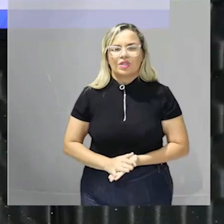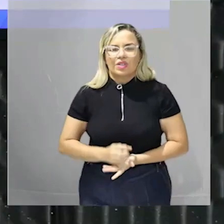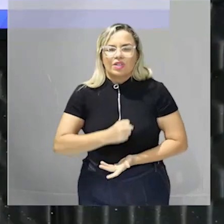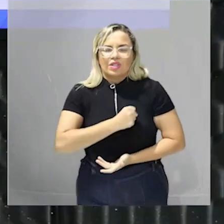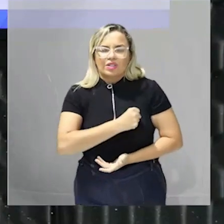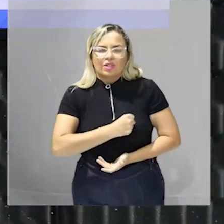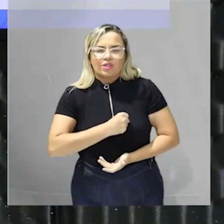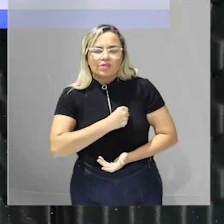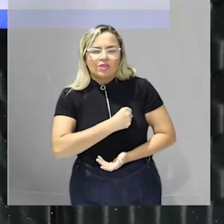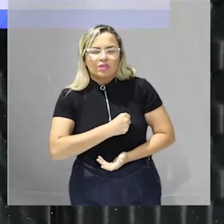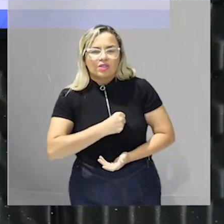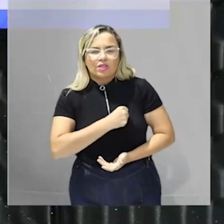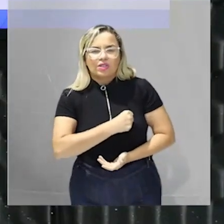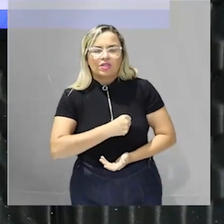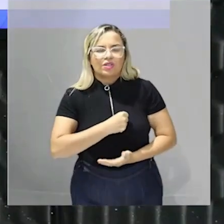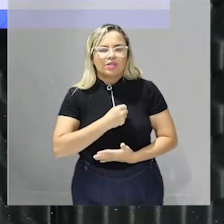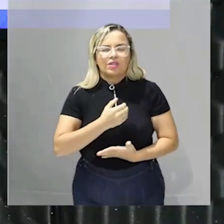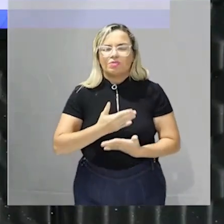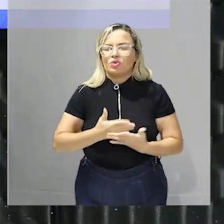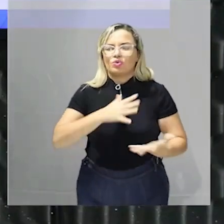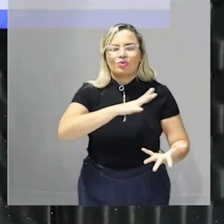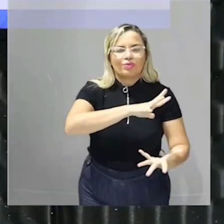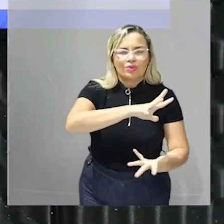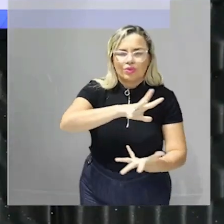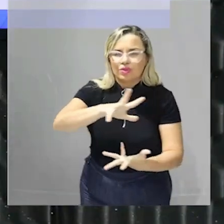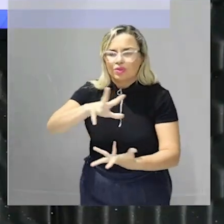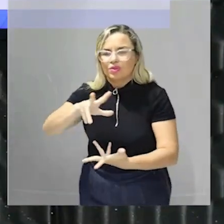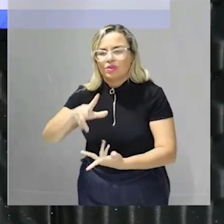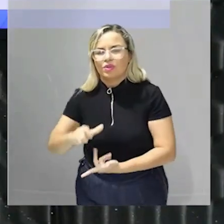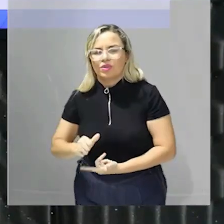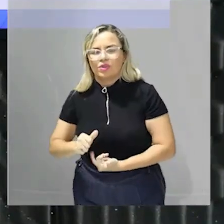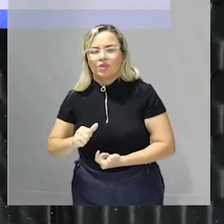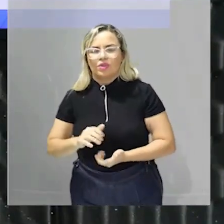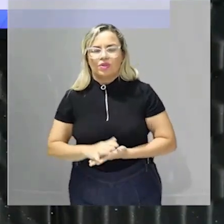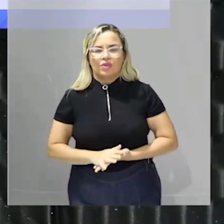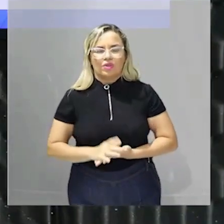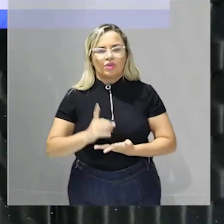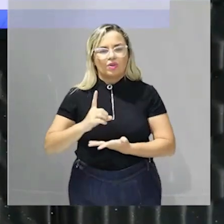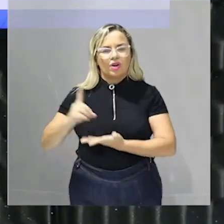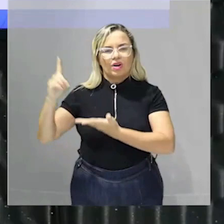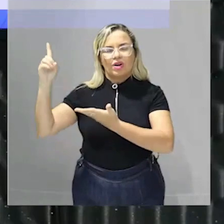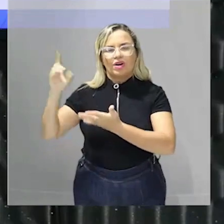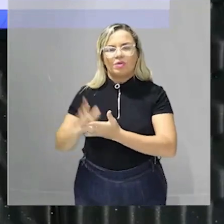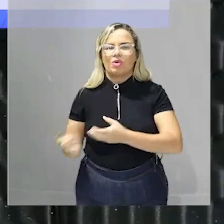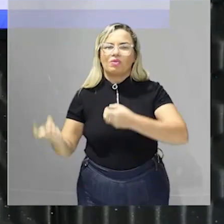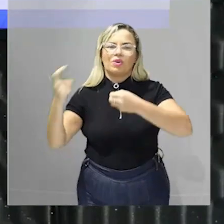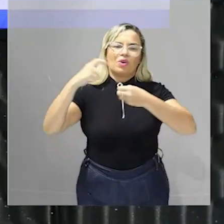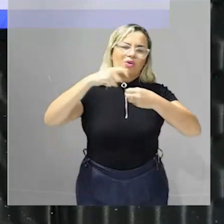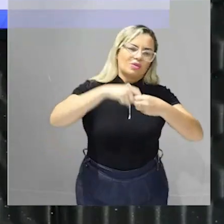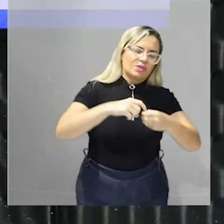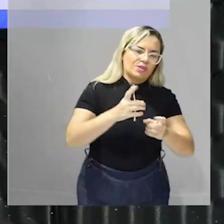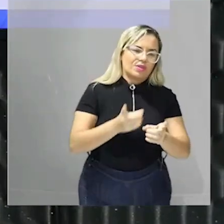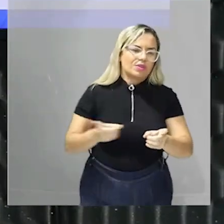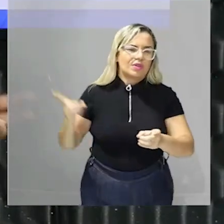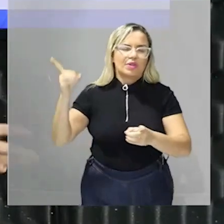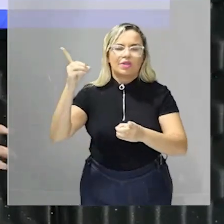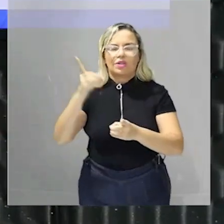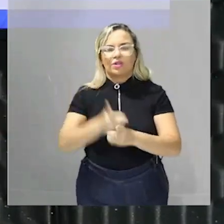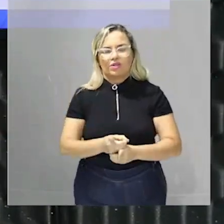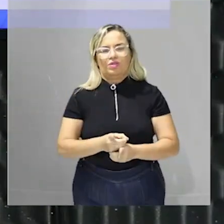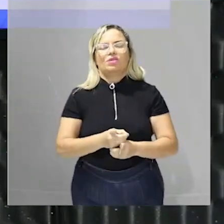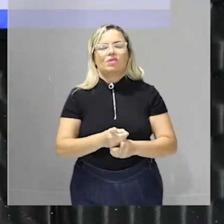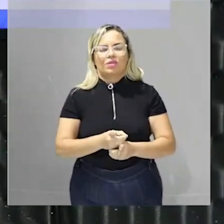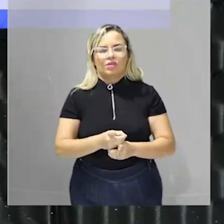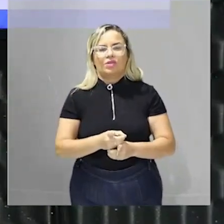esse mundão de meu Deus, né? Nos perdemos pelo mundo, voltamos a nos encontrar, querendo dizer que as pessoas saem